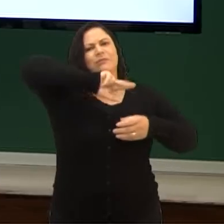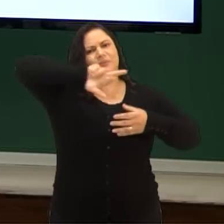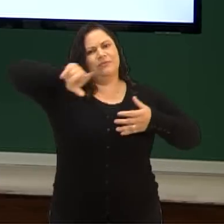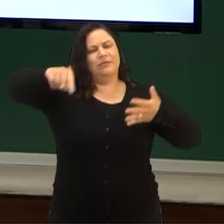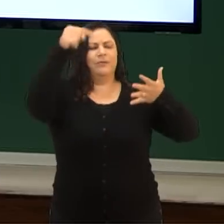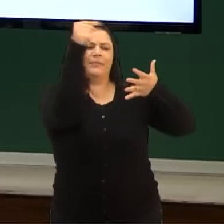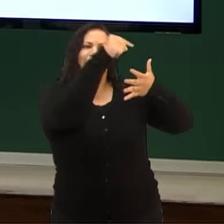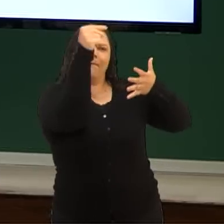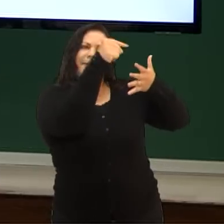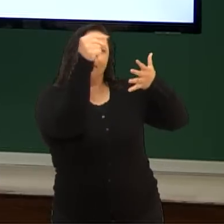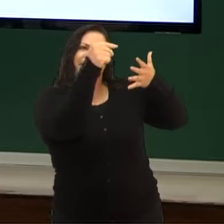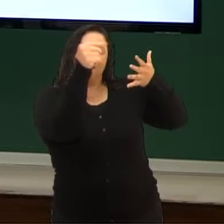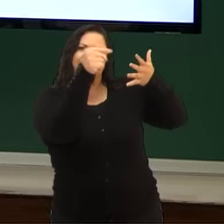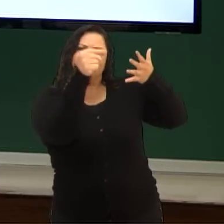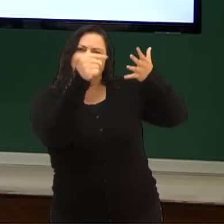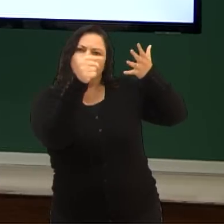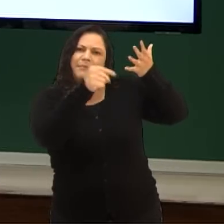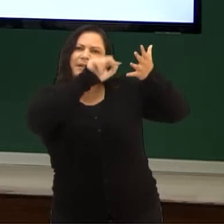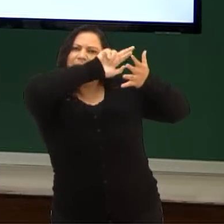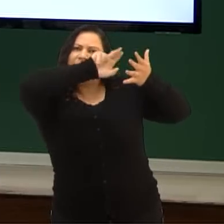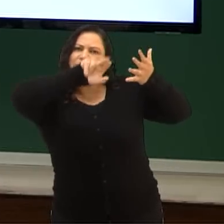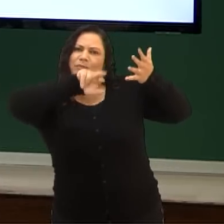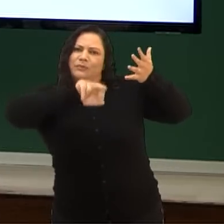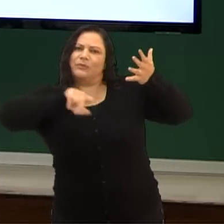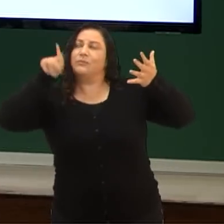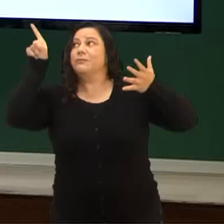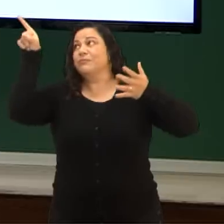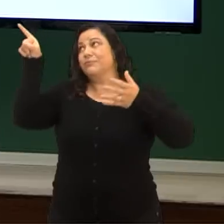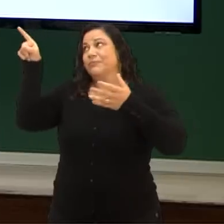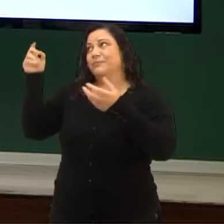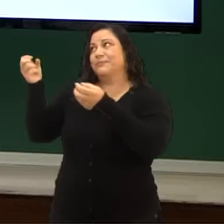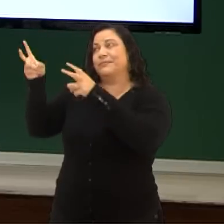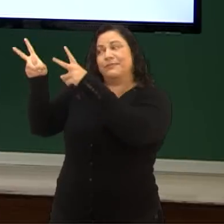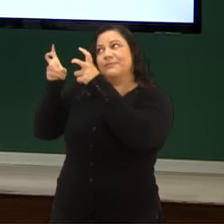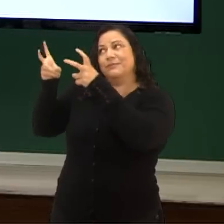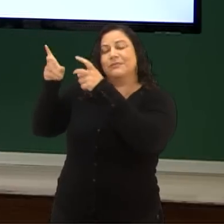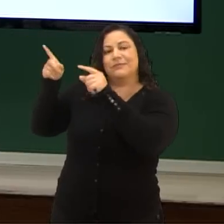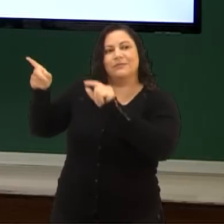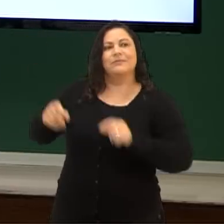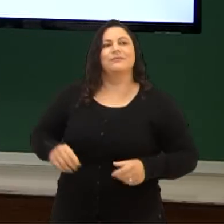diagonal, matriz transposta, identidade. Vocês lendo?